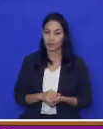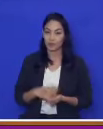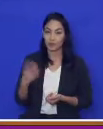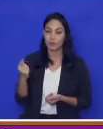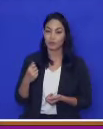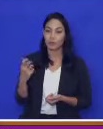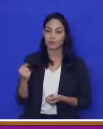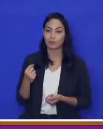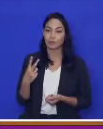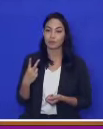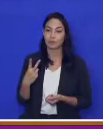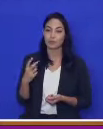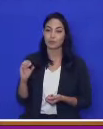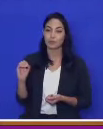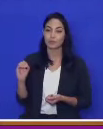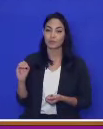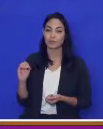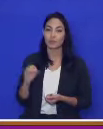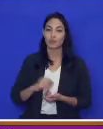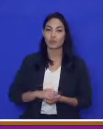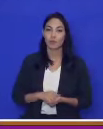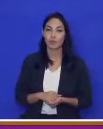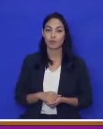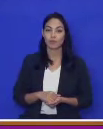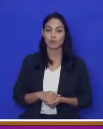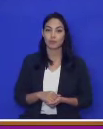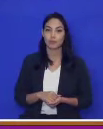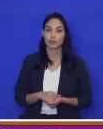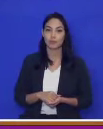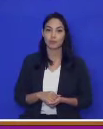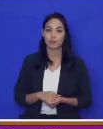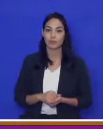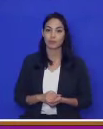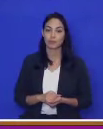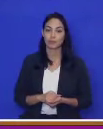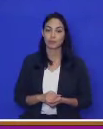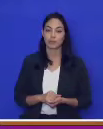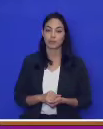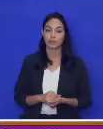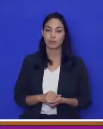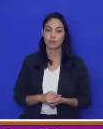Bola branca, número 20. Branca, 20.